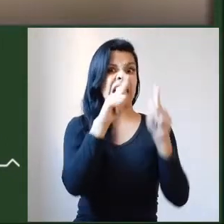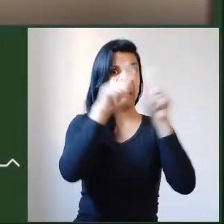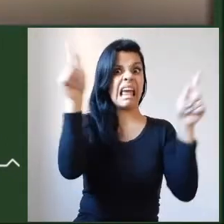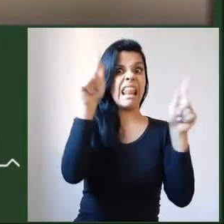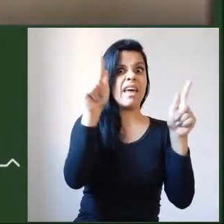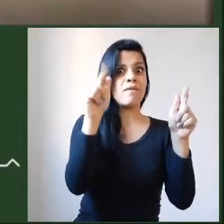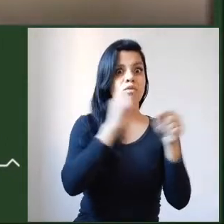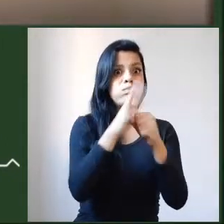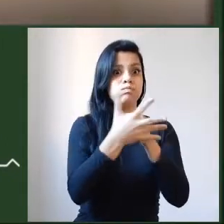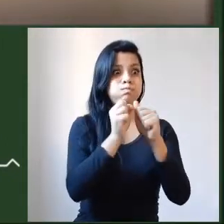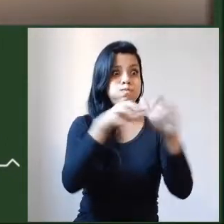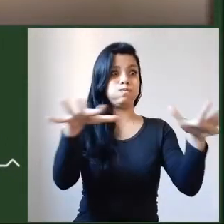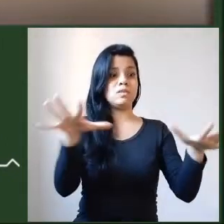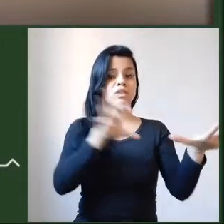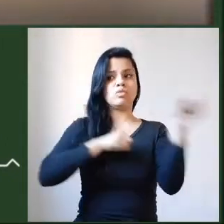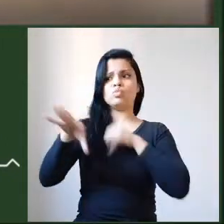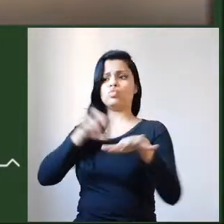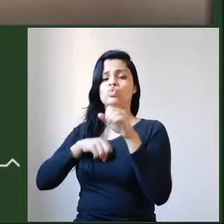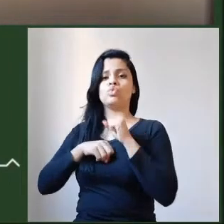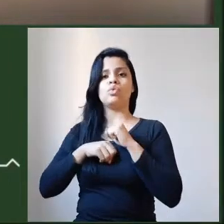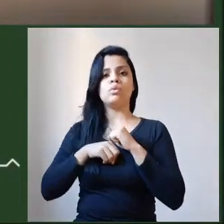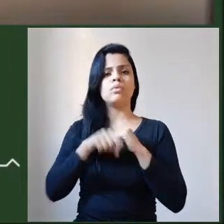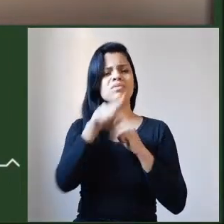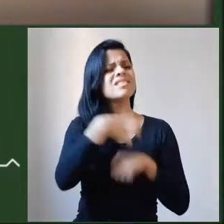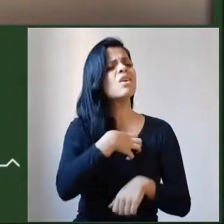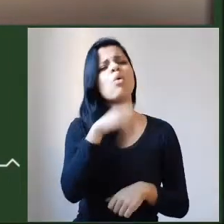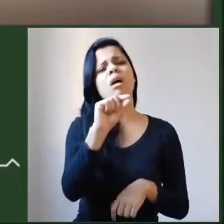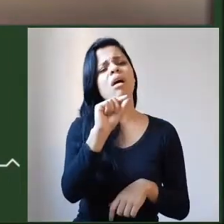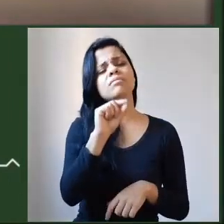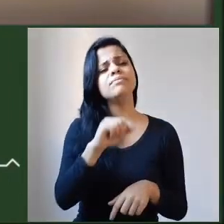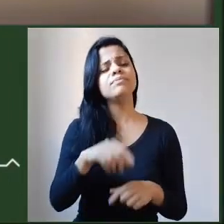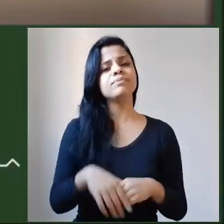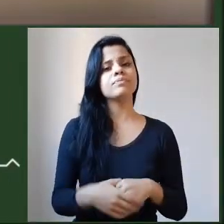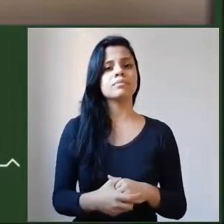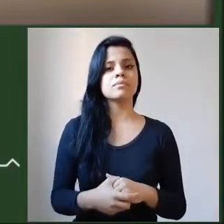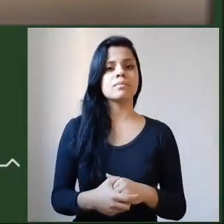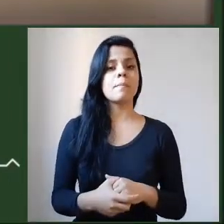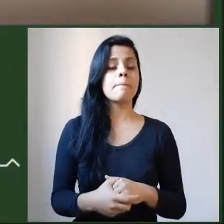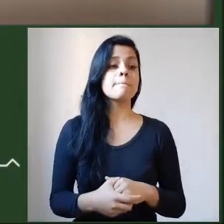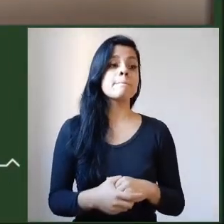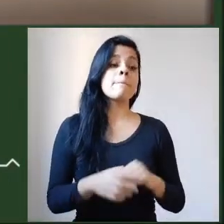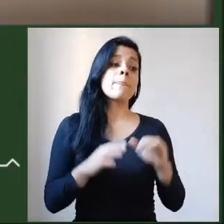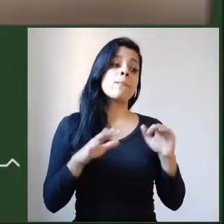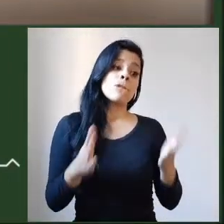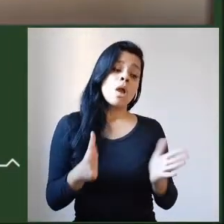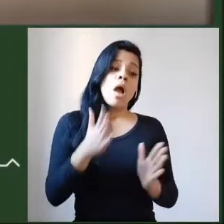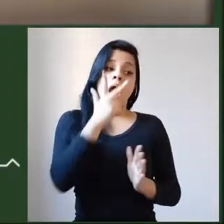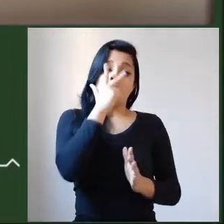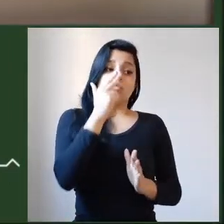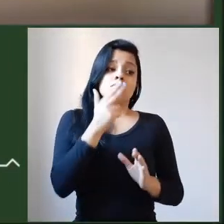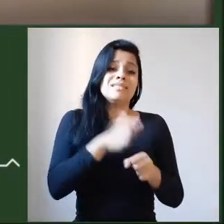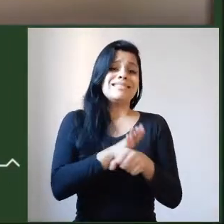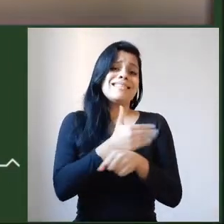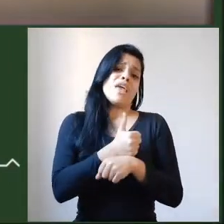precoce. O Brasil testa muito pouco os pacientes.